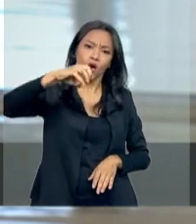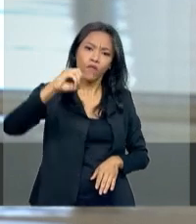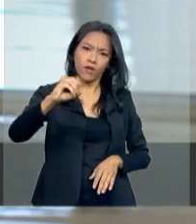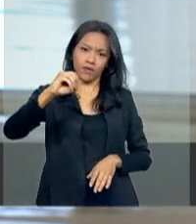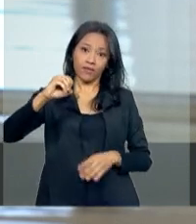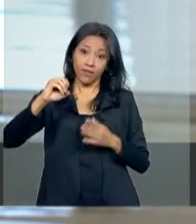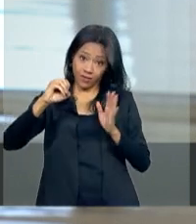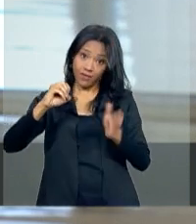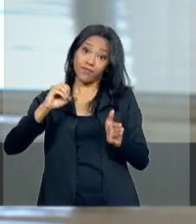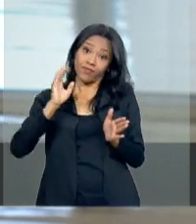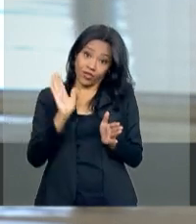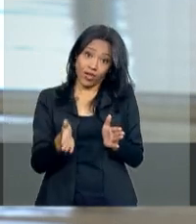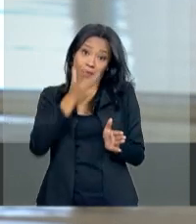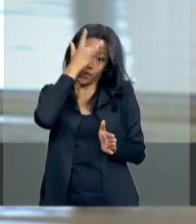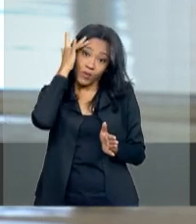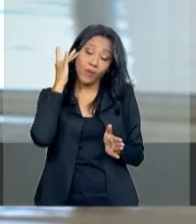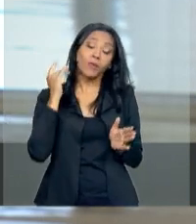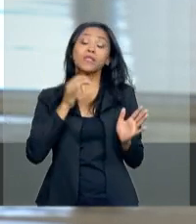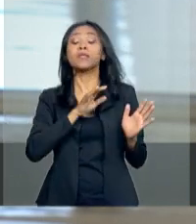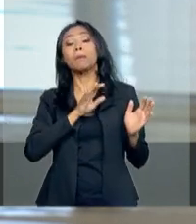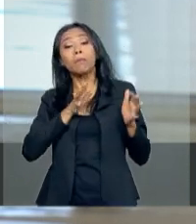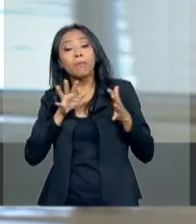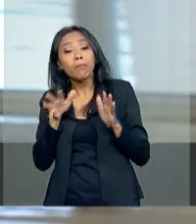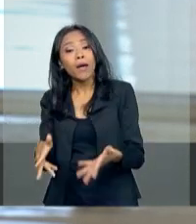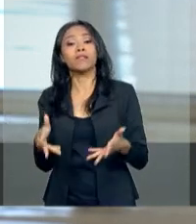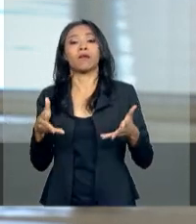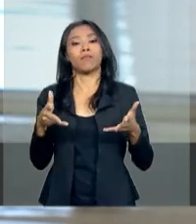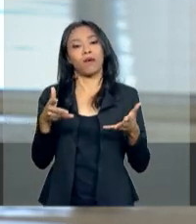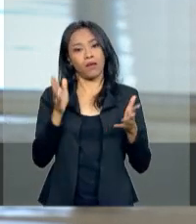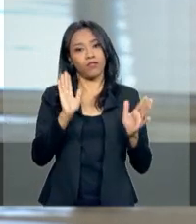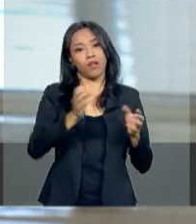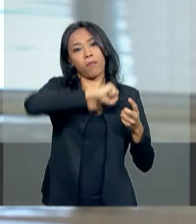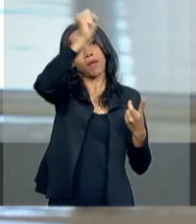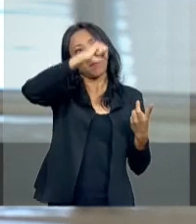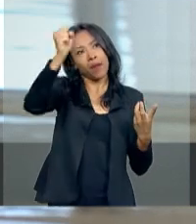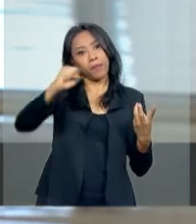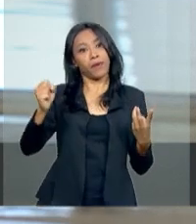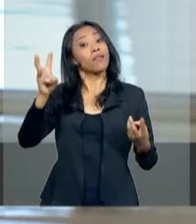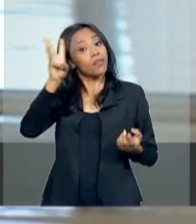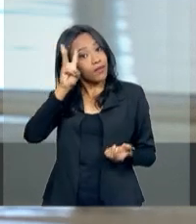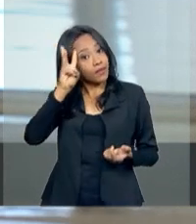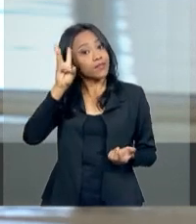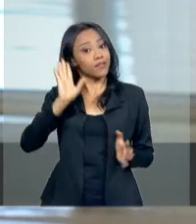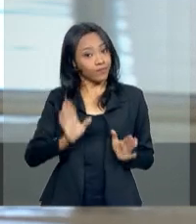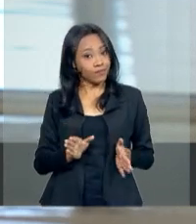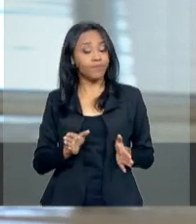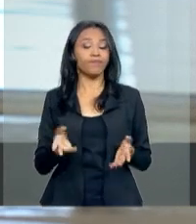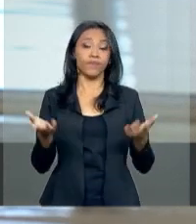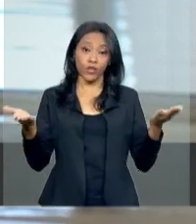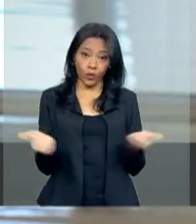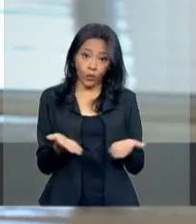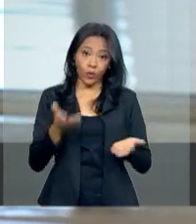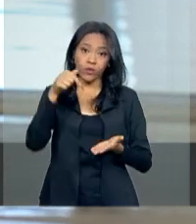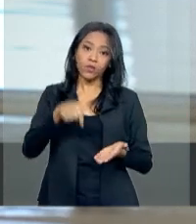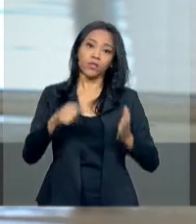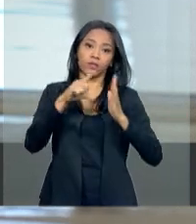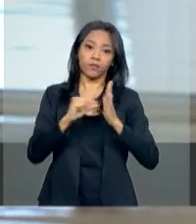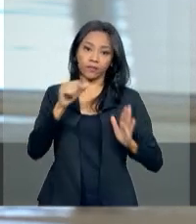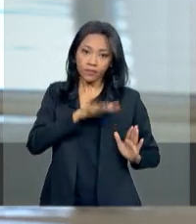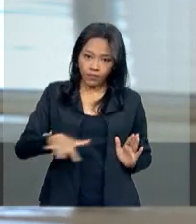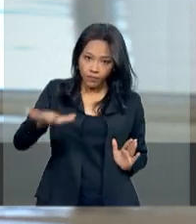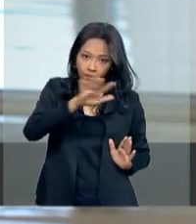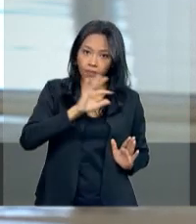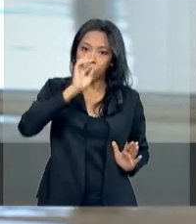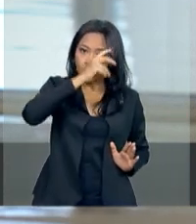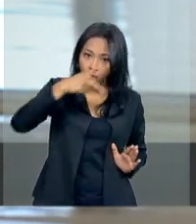vizinho participaram da interior da interiorização nesta terça feira e hoje aqui no palácio do planalto o presidente michel